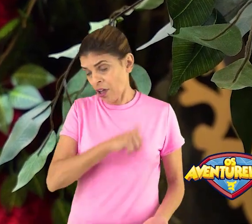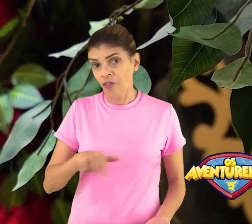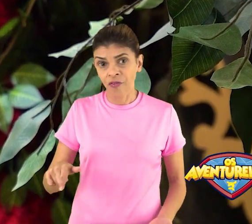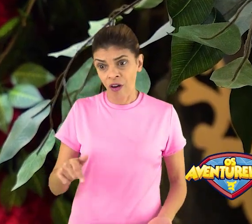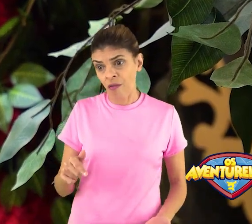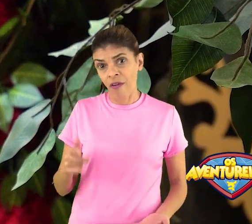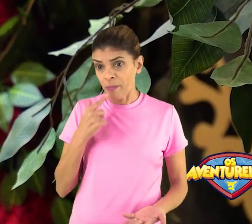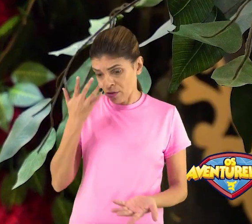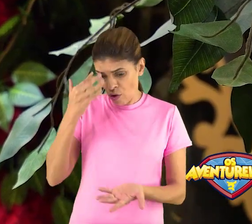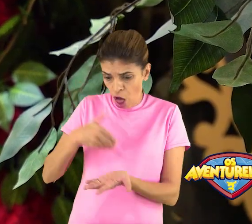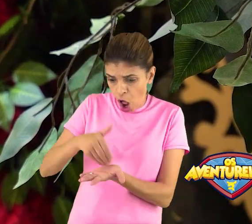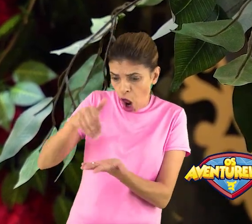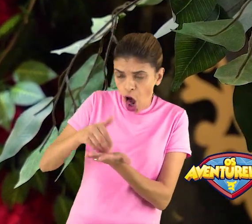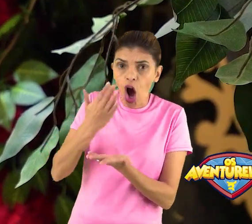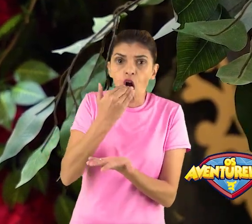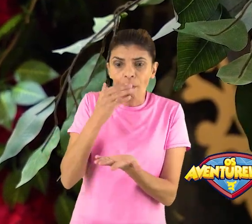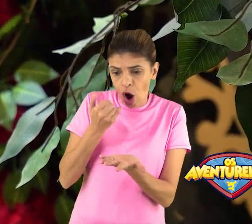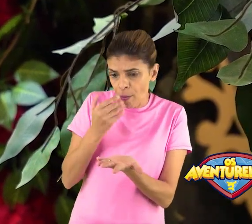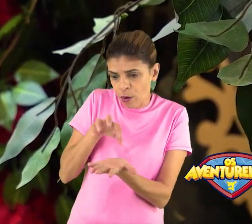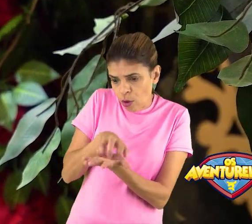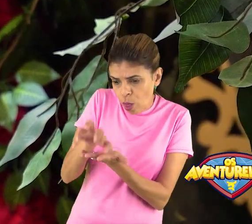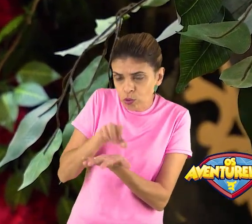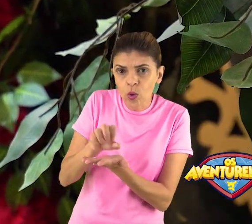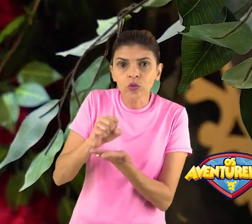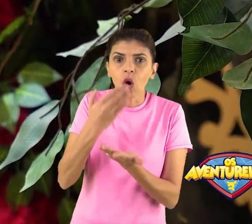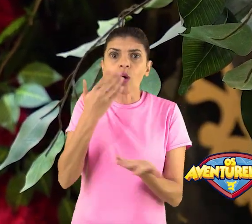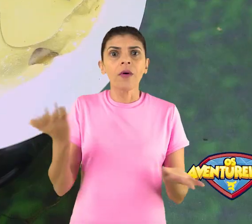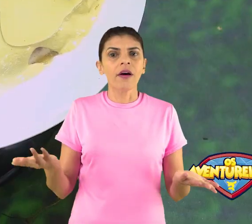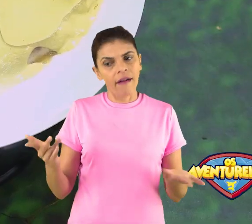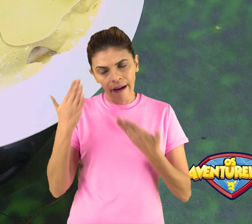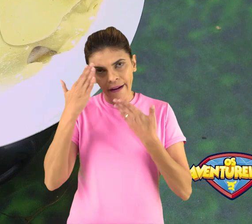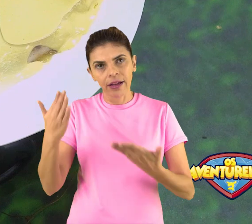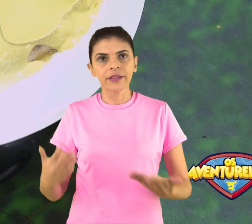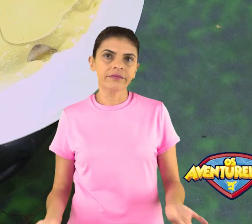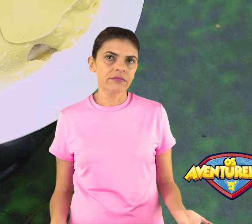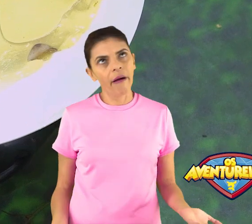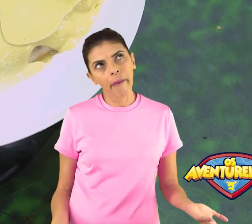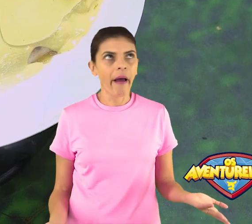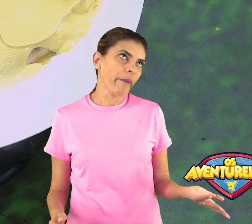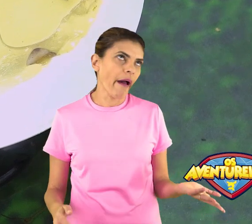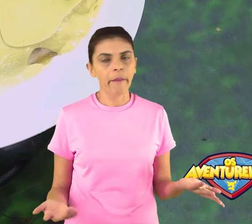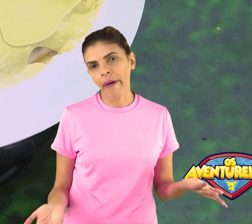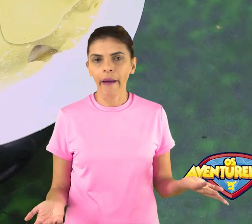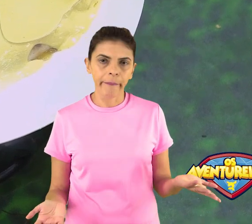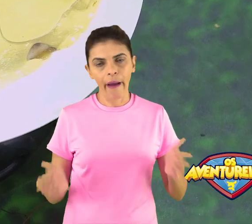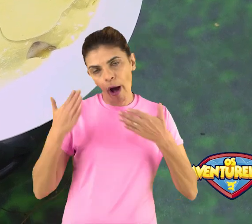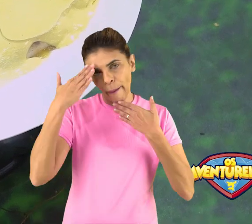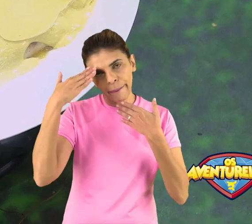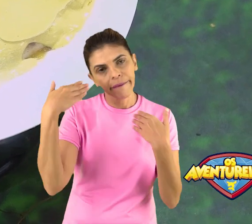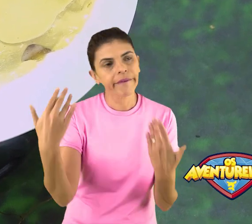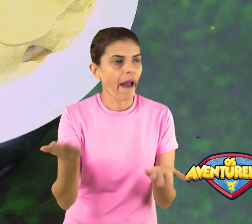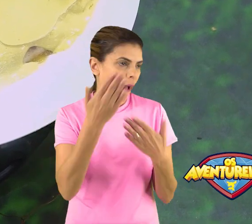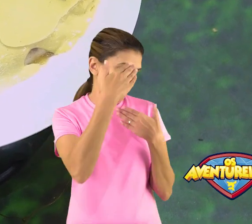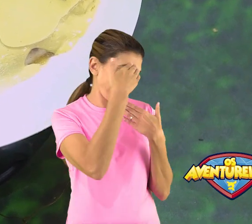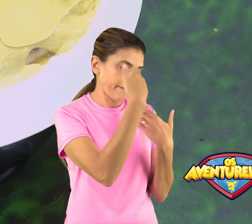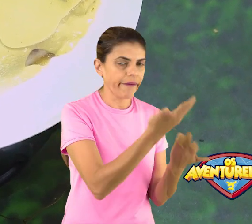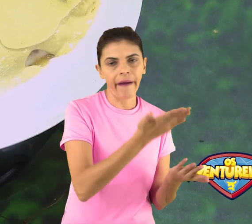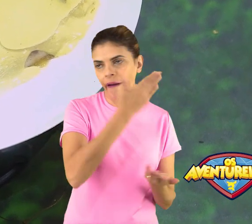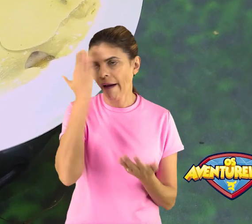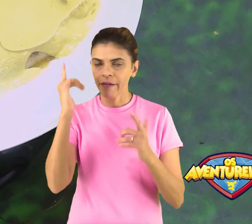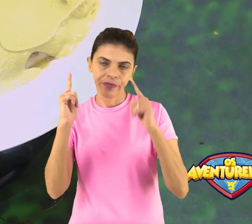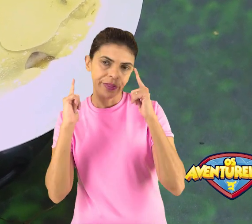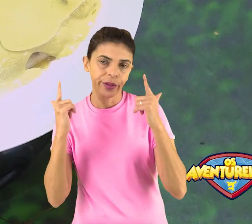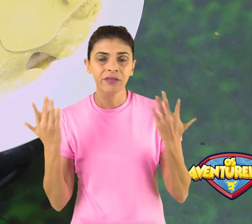menos salvamos você de virar comida de cachorro. Você deveria agradecer. blá, blá, blá. Obrigado,